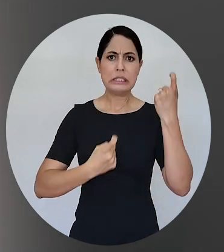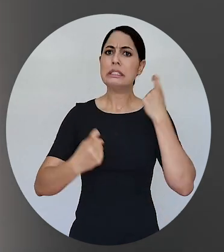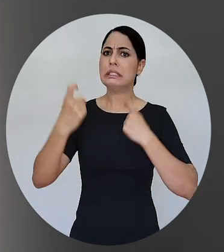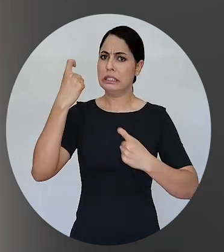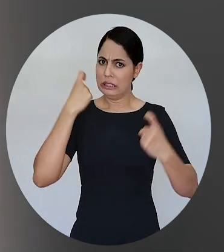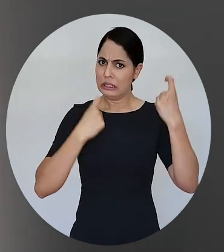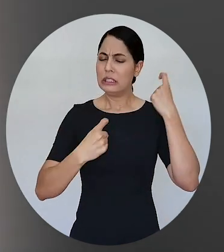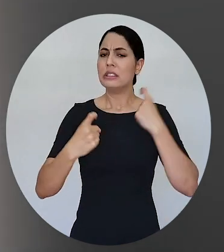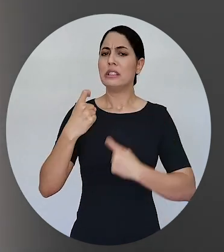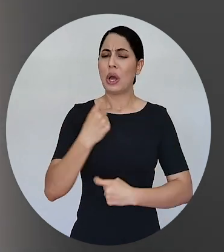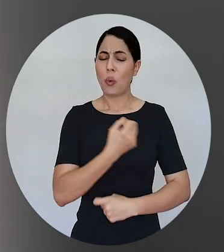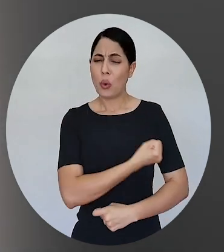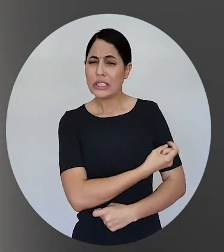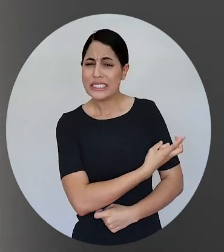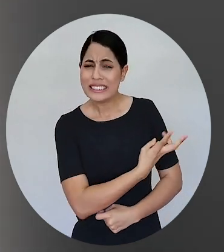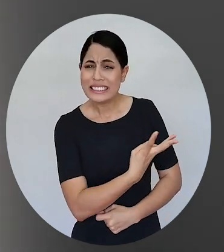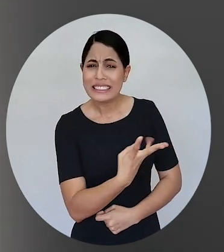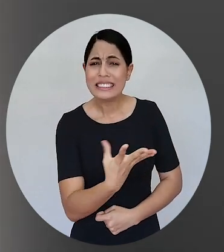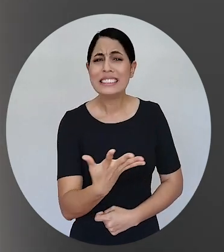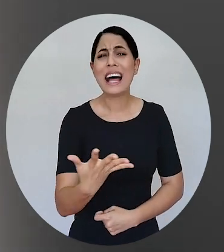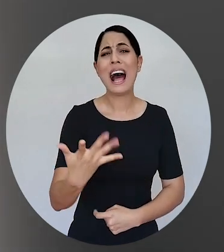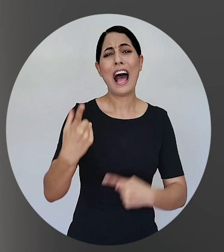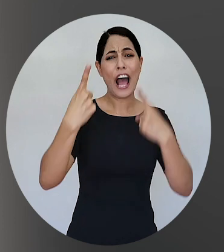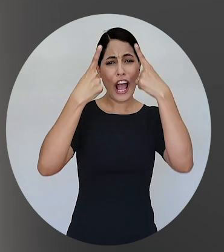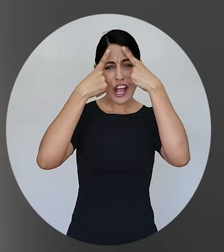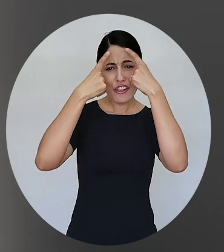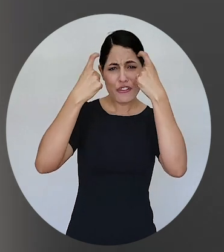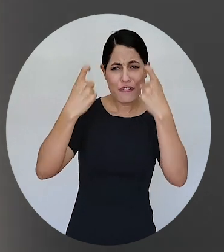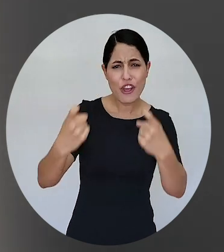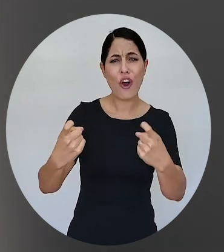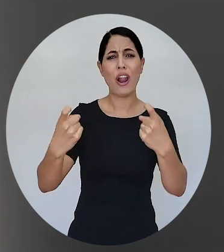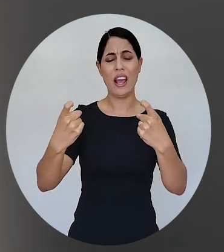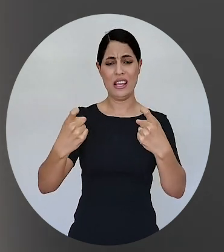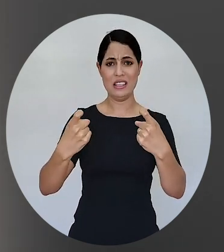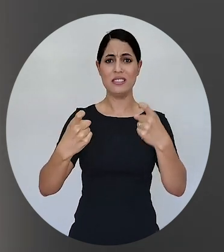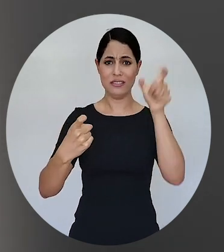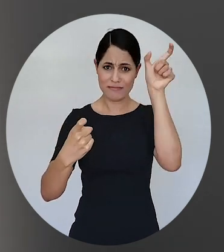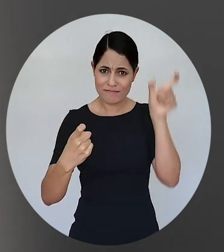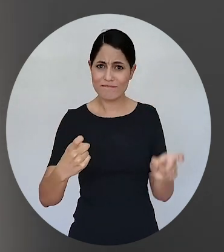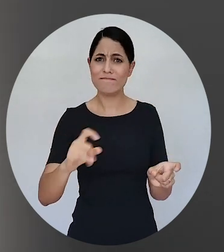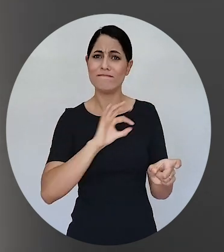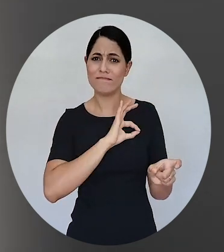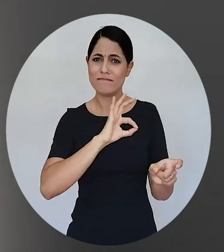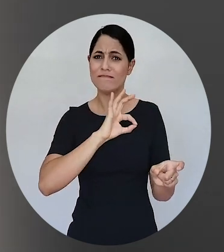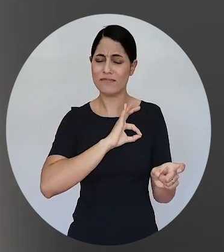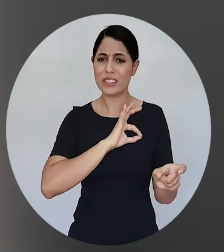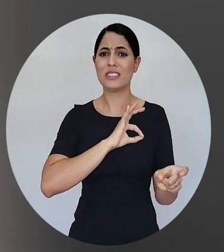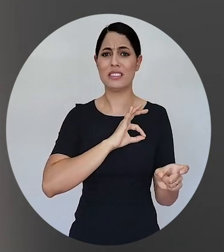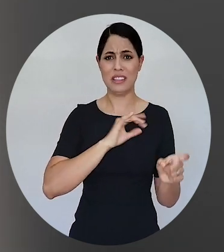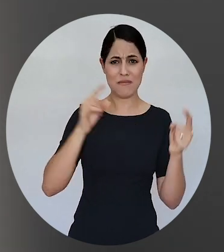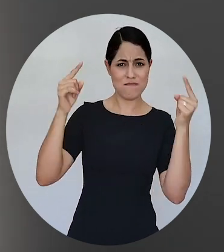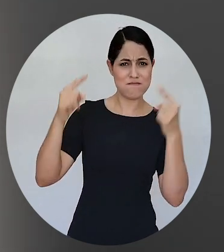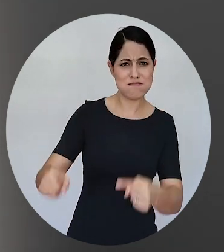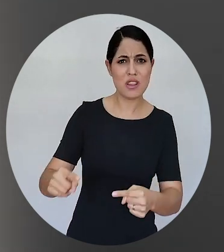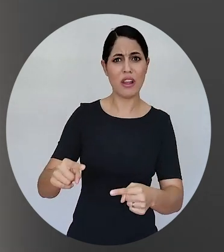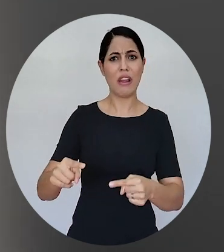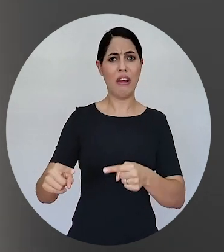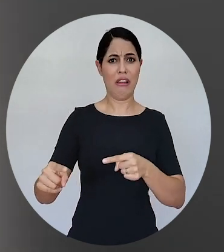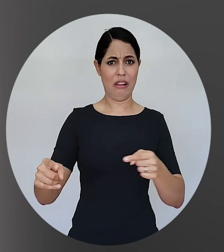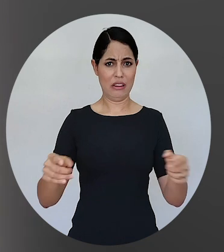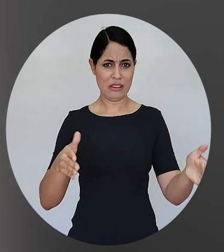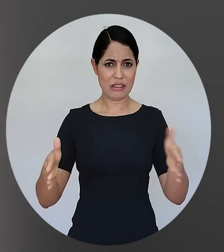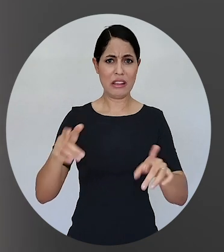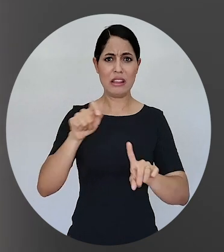profundamente preocupado com os índices crescentes de violência e letalidade policiais,